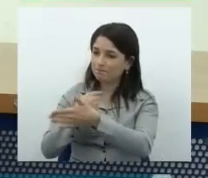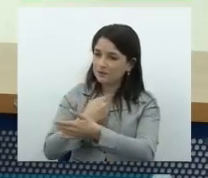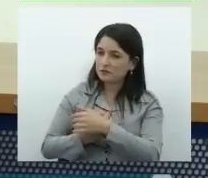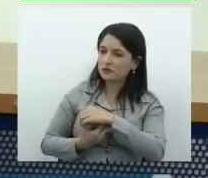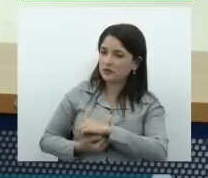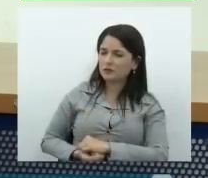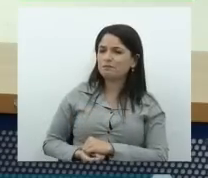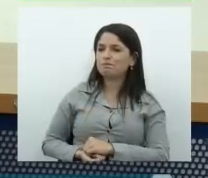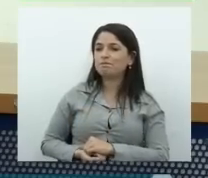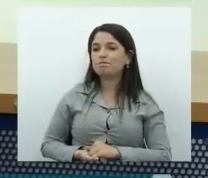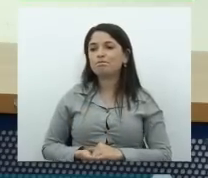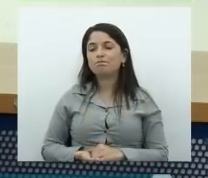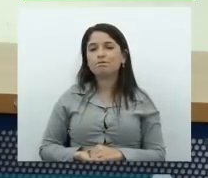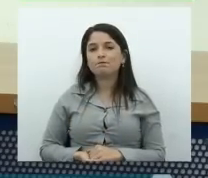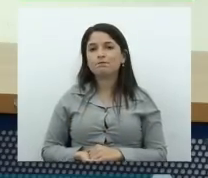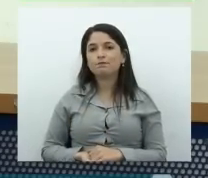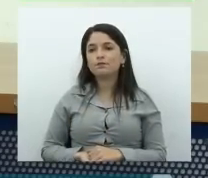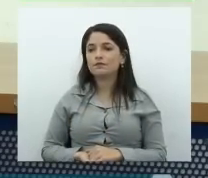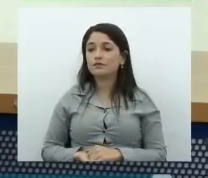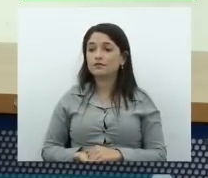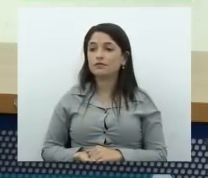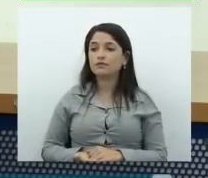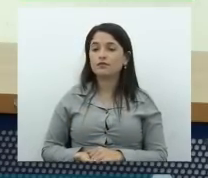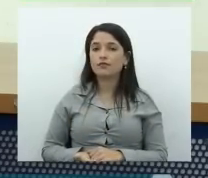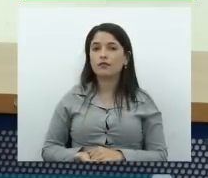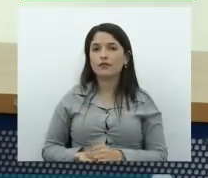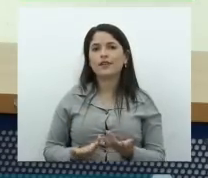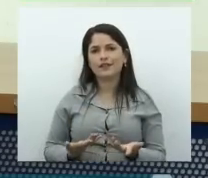Realmente, a incompetência